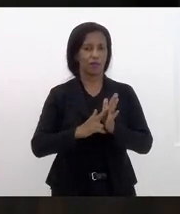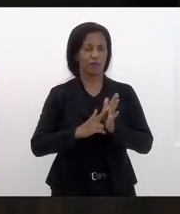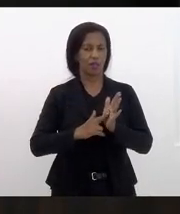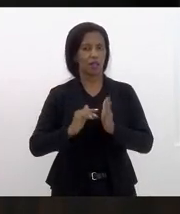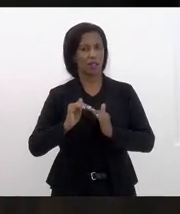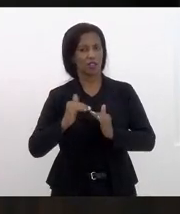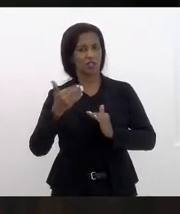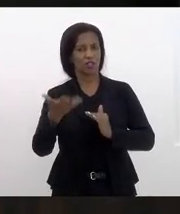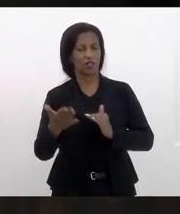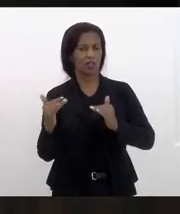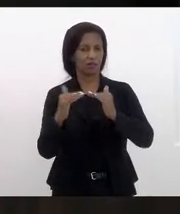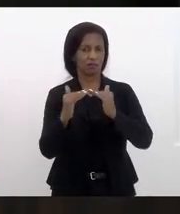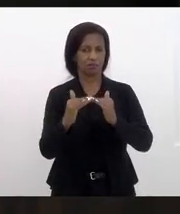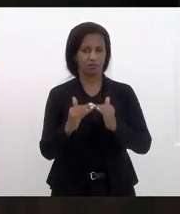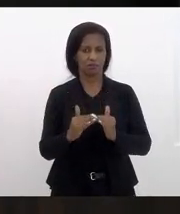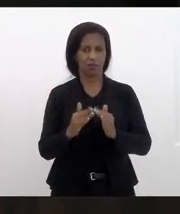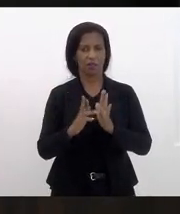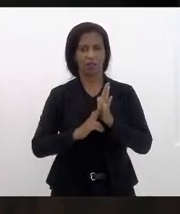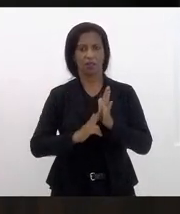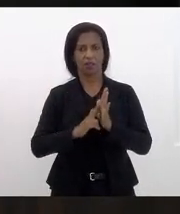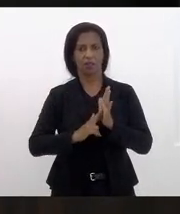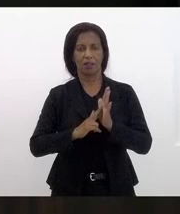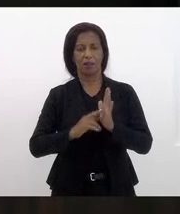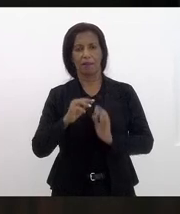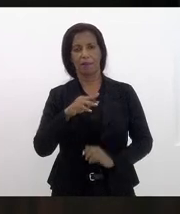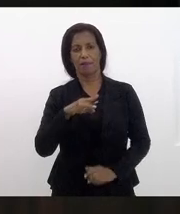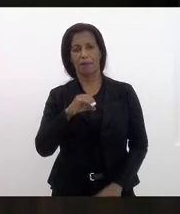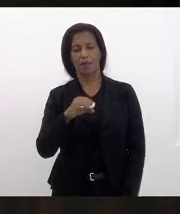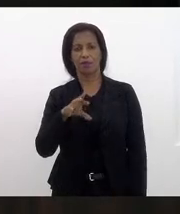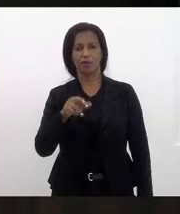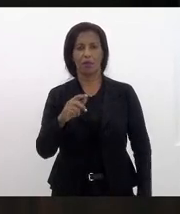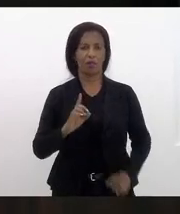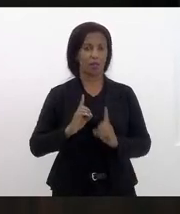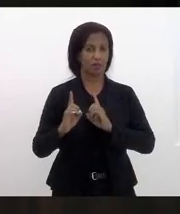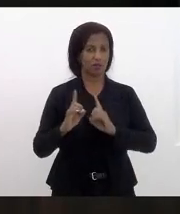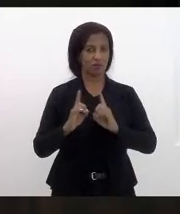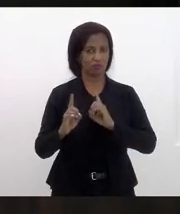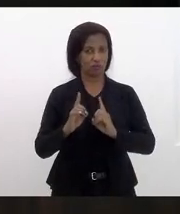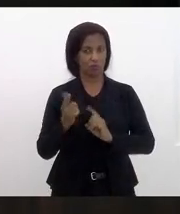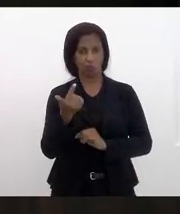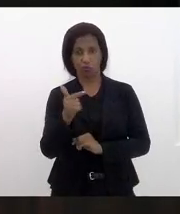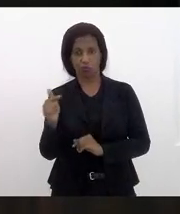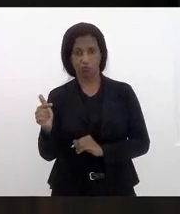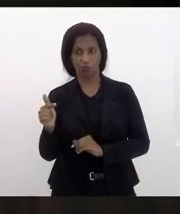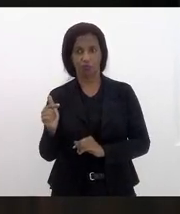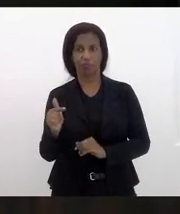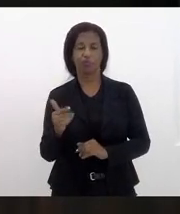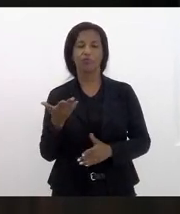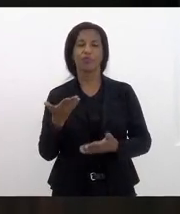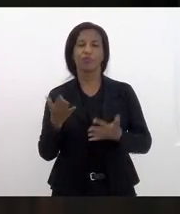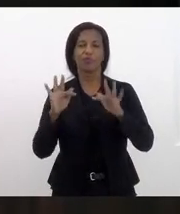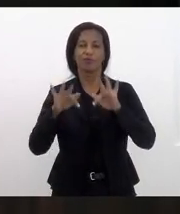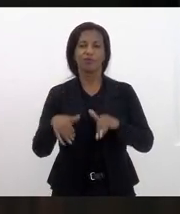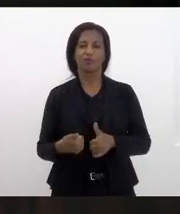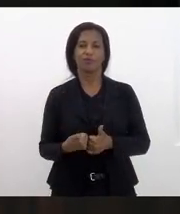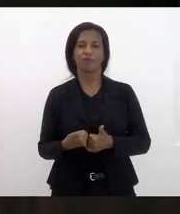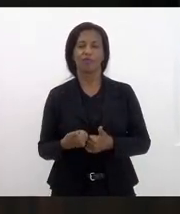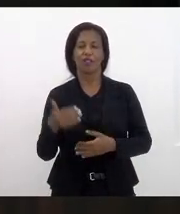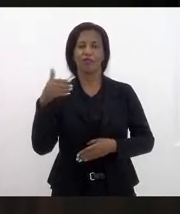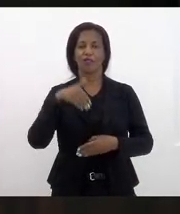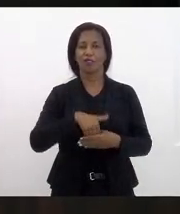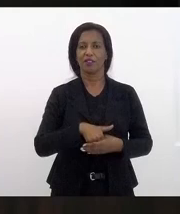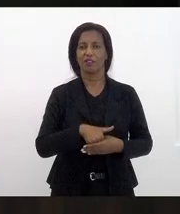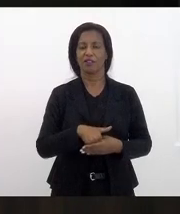externas favorável, relator deputado Márcio Canella. Em discussão, não havendo quem queira discutir, encerrada a discussão, em